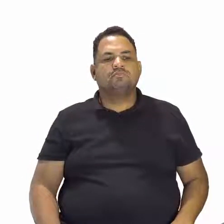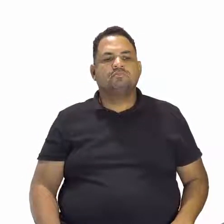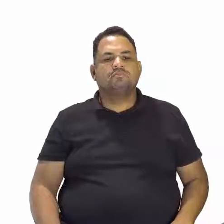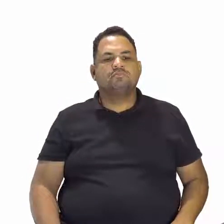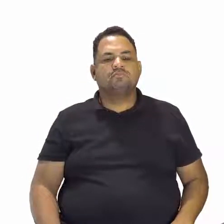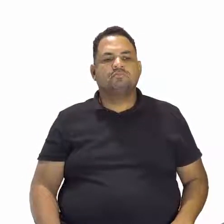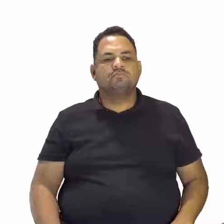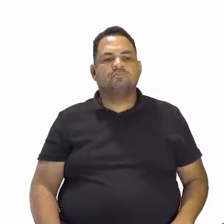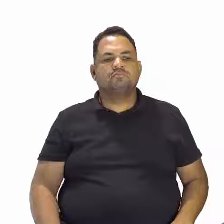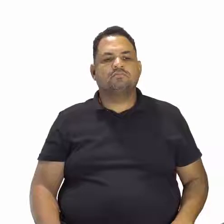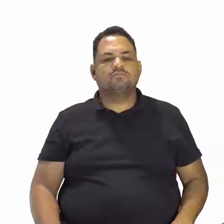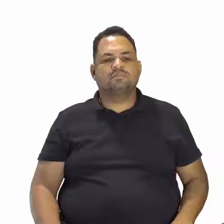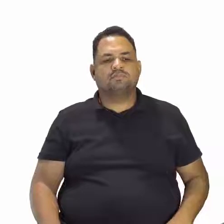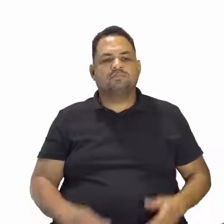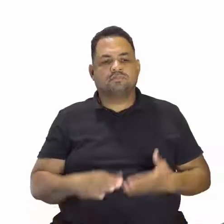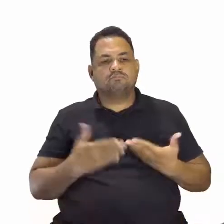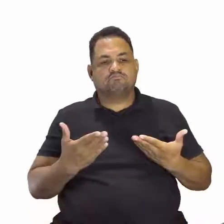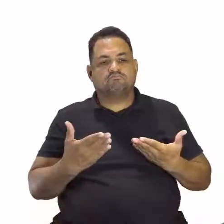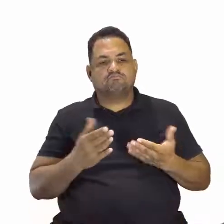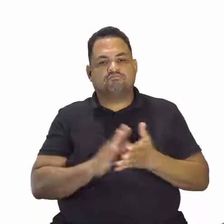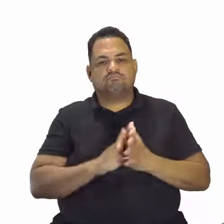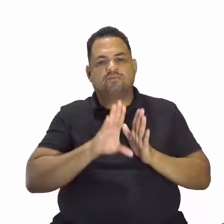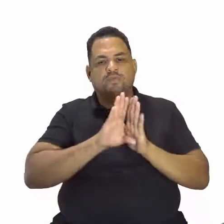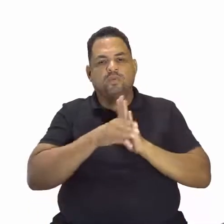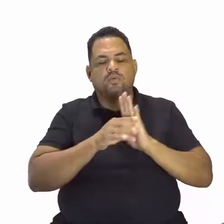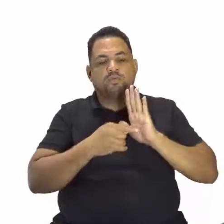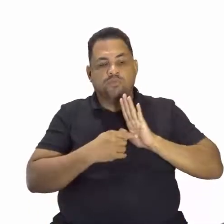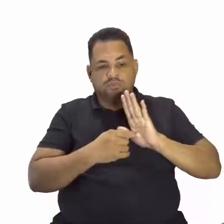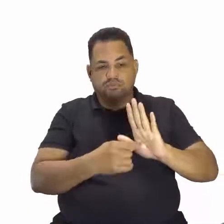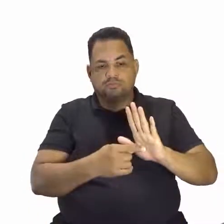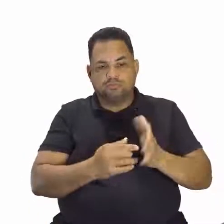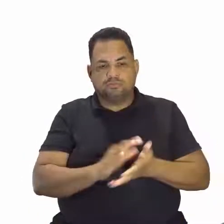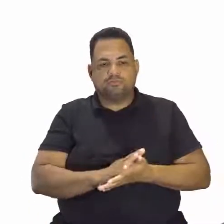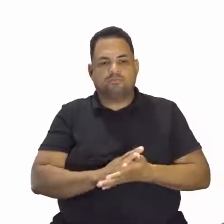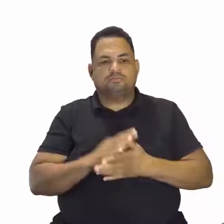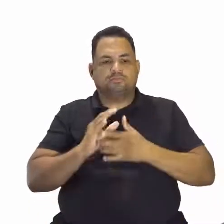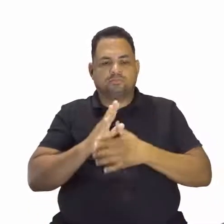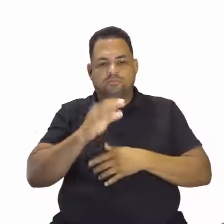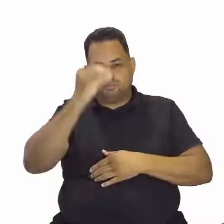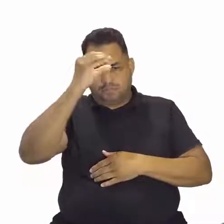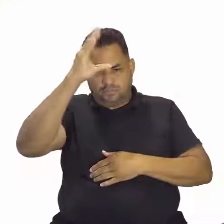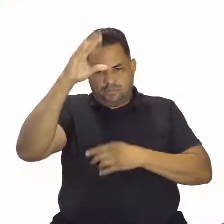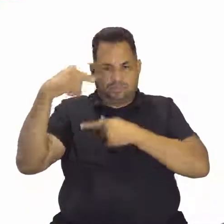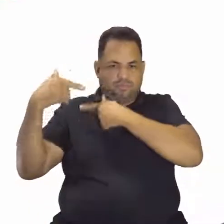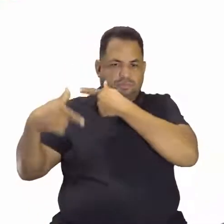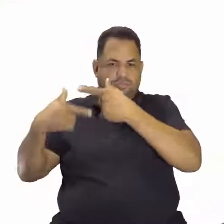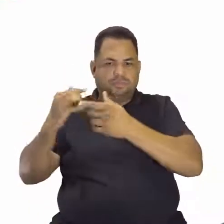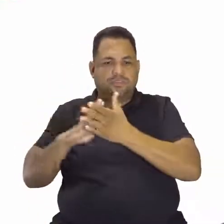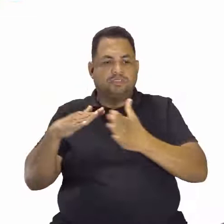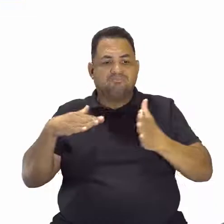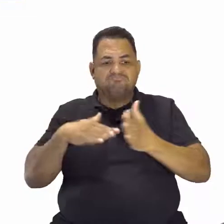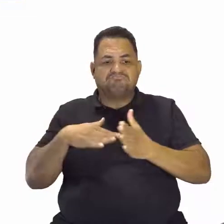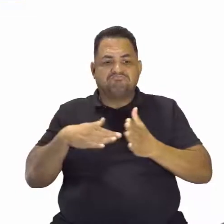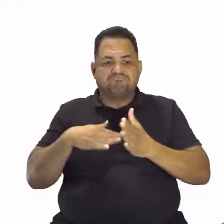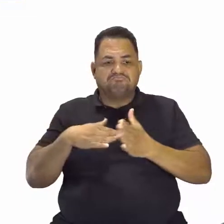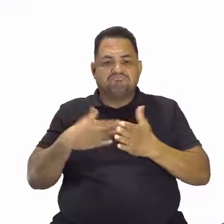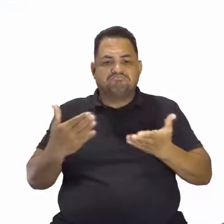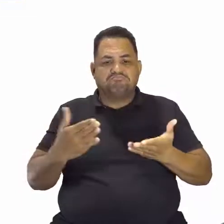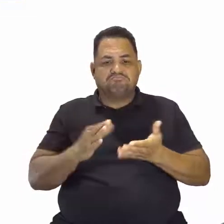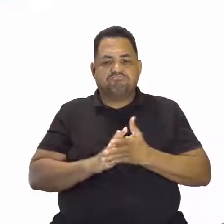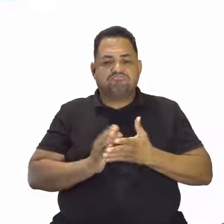E, portanto, de acordo com a definição apresentada, né? O conhecimento tradicional não se restringe